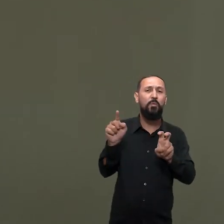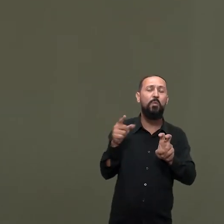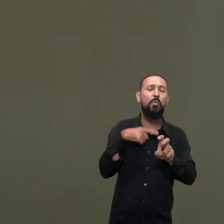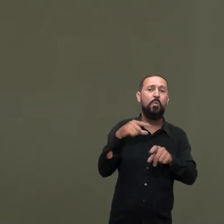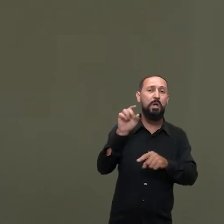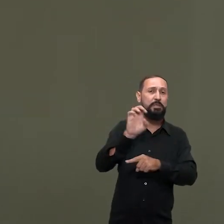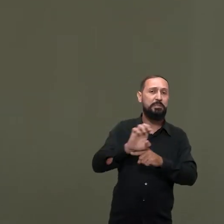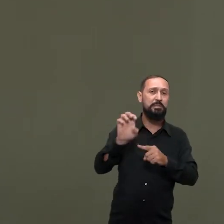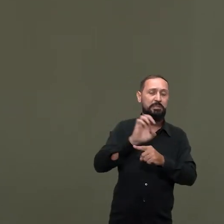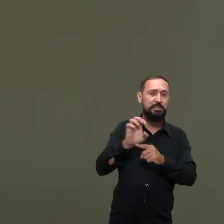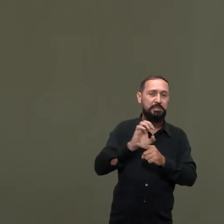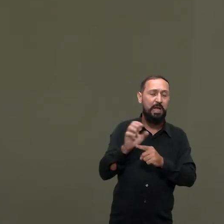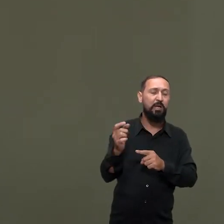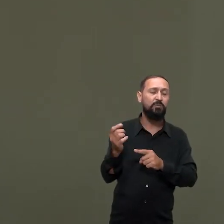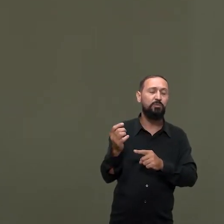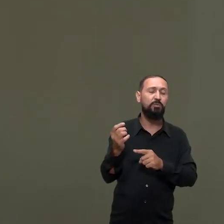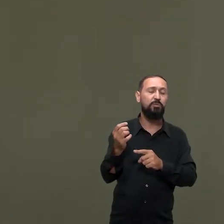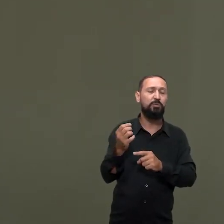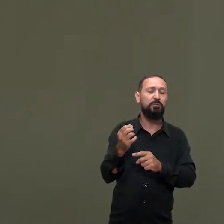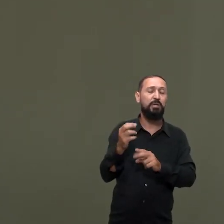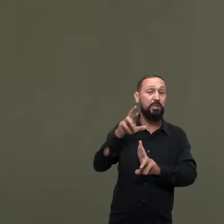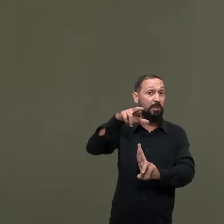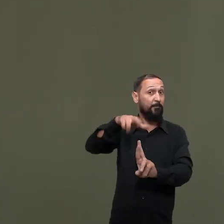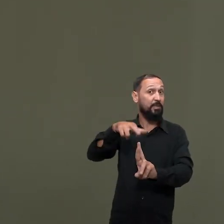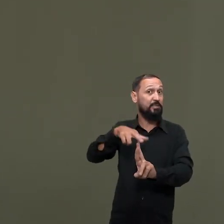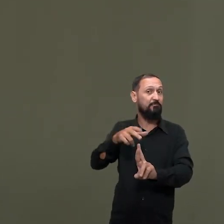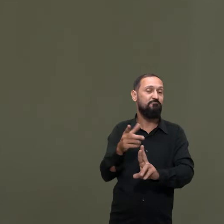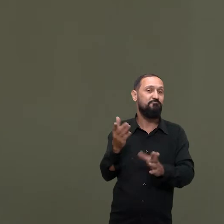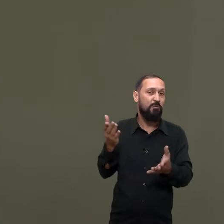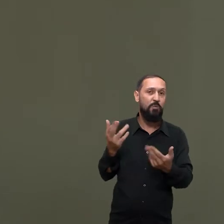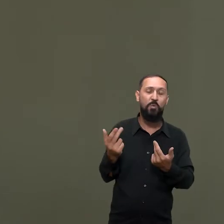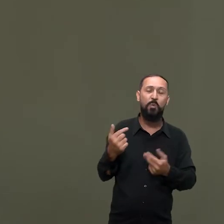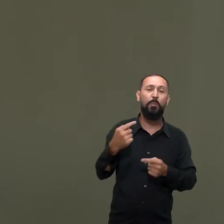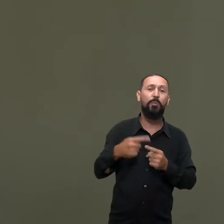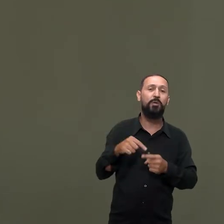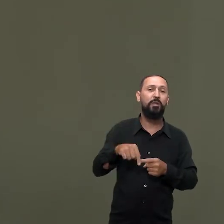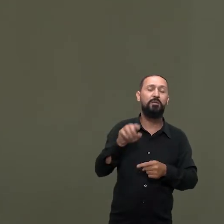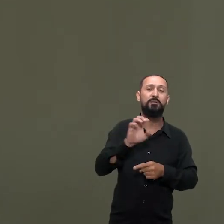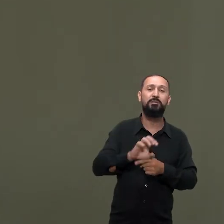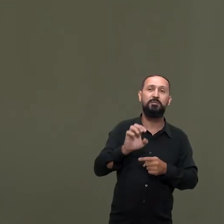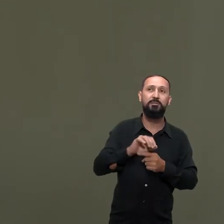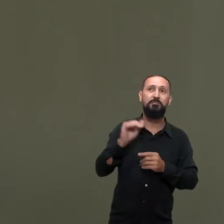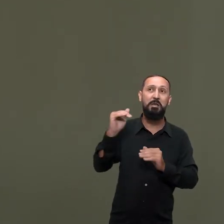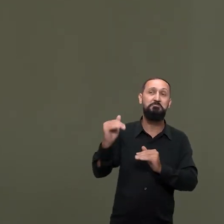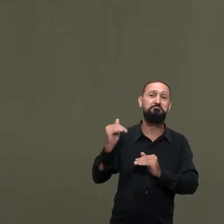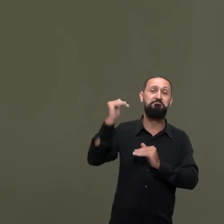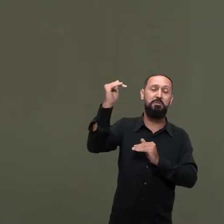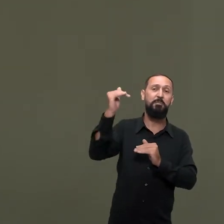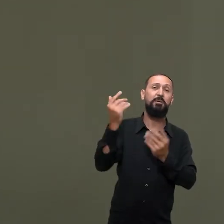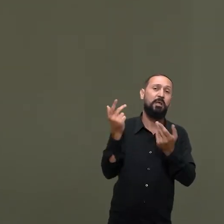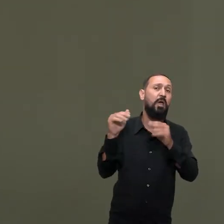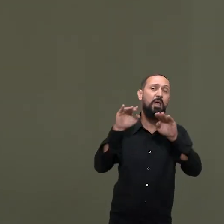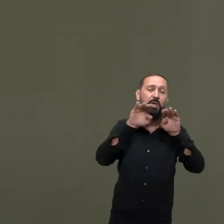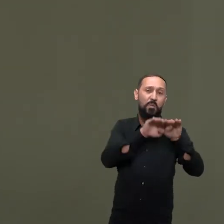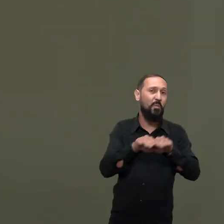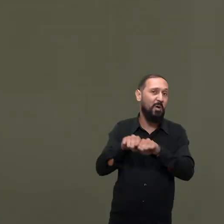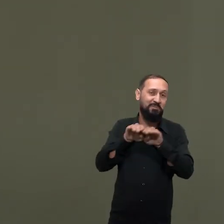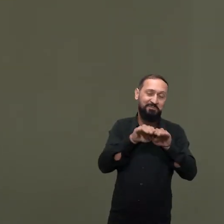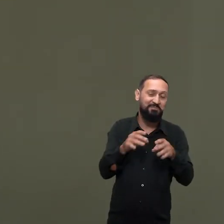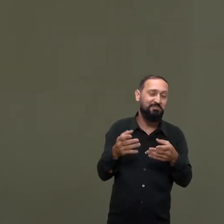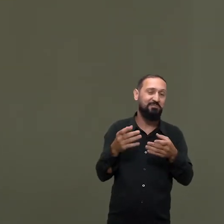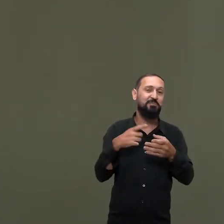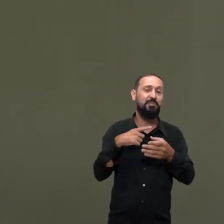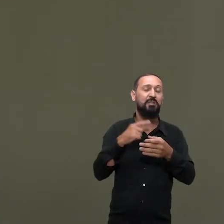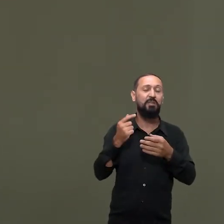com estados importantes, né? Tão importantes como o nosso estado, eu não vou dizer que são mais importantes, mas tão importantes quanto o